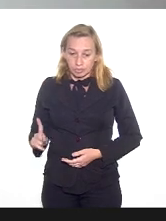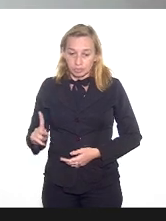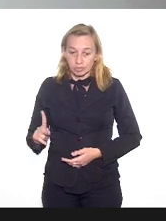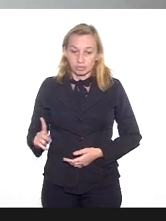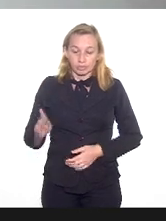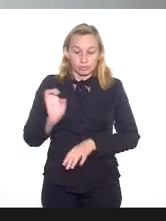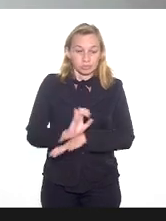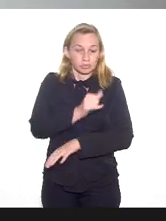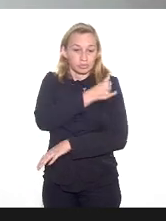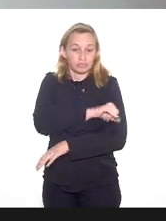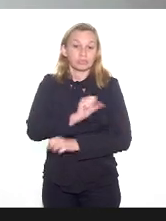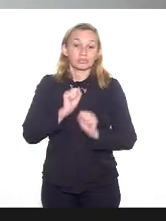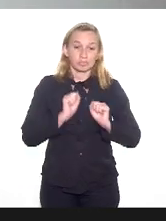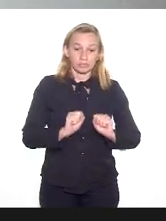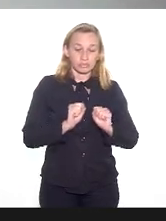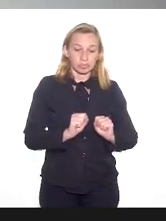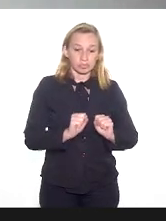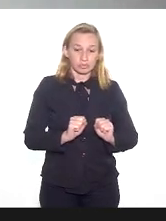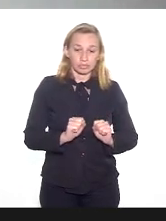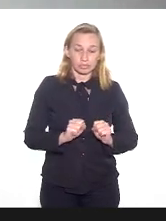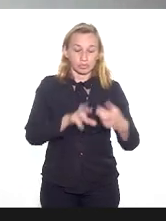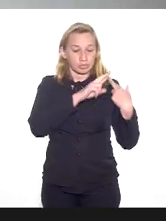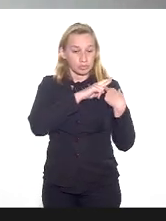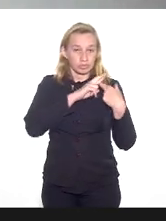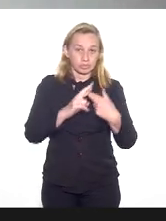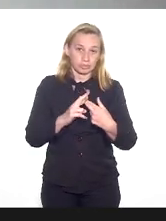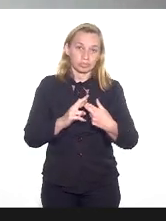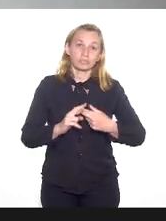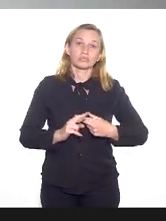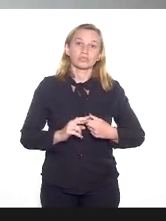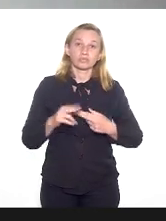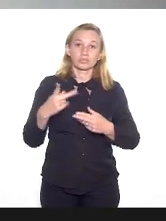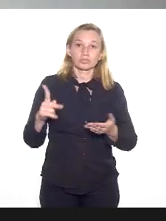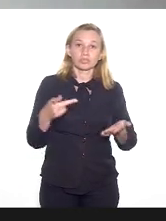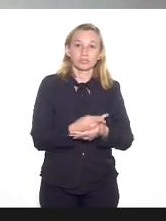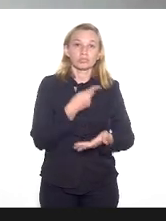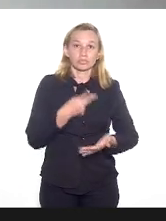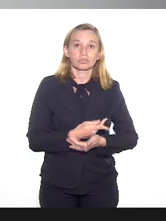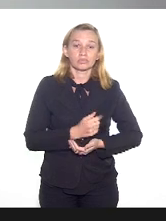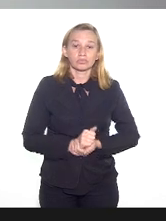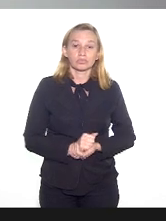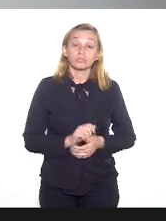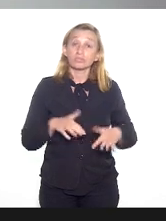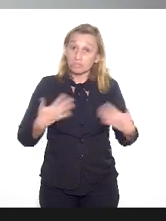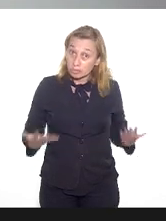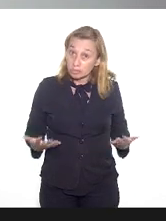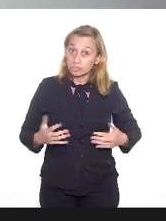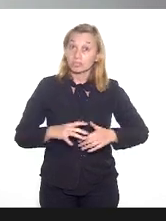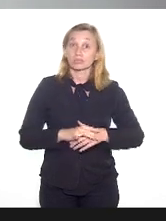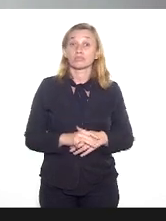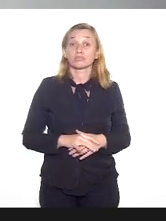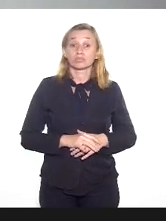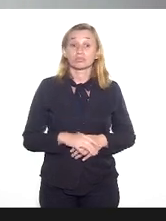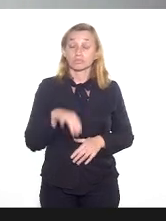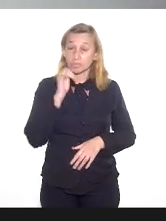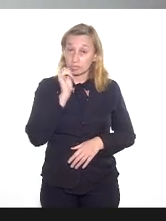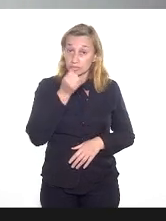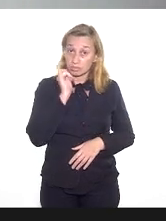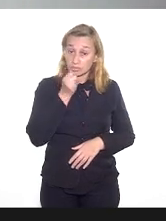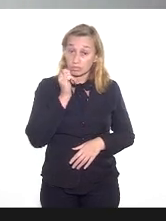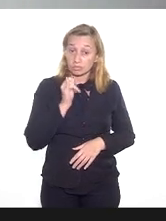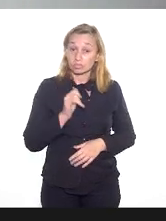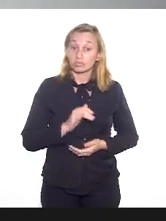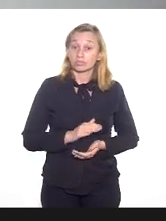Janeiro possam ser responsabilizados pelas suas ações. Então, esse relatório